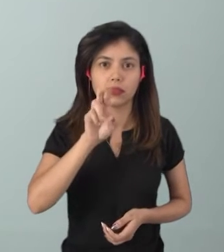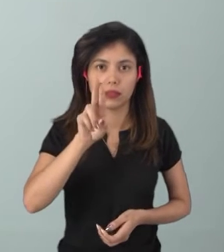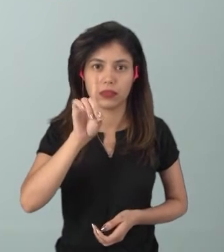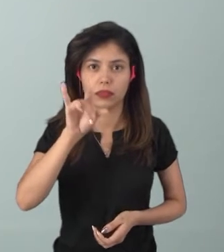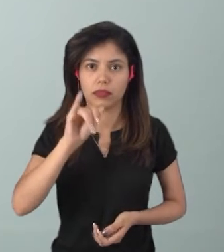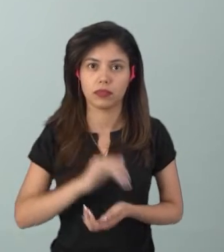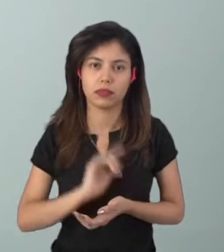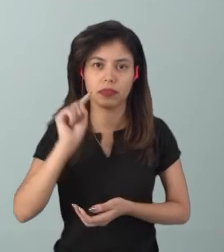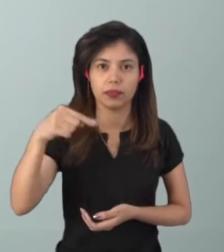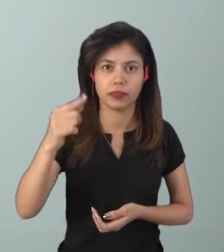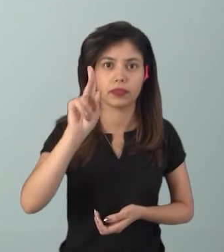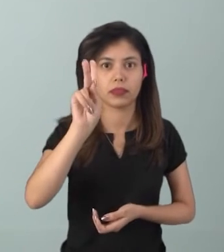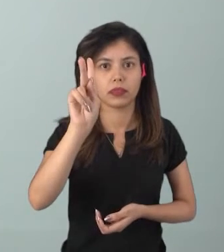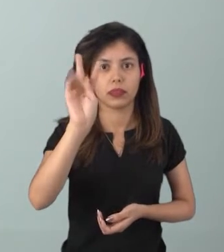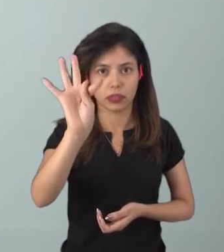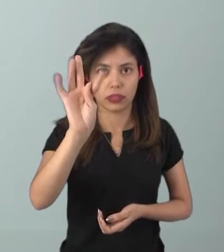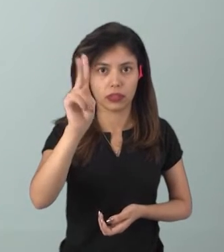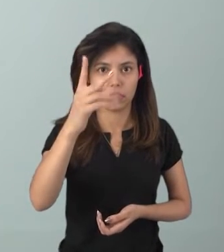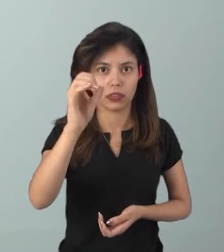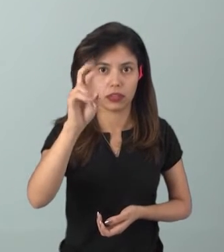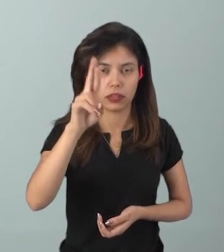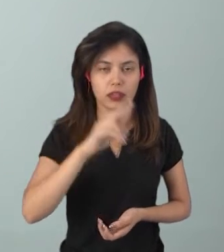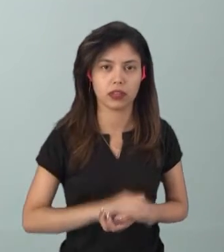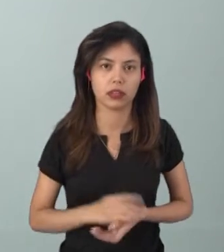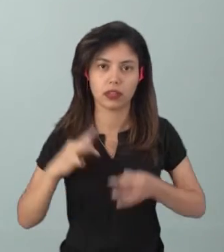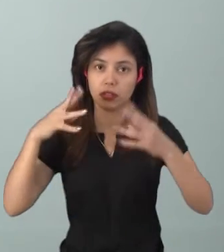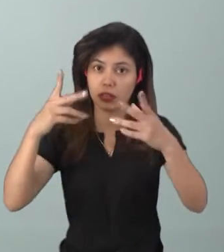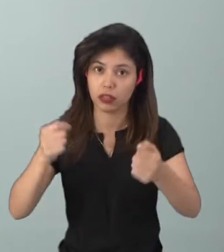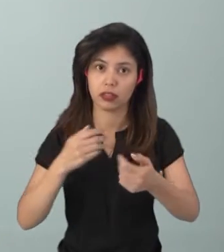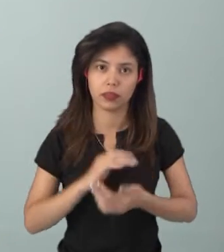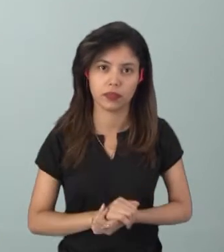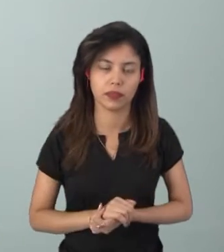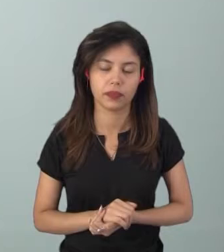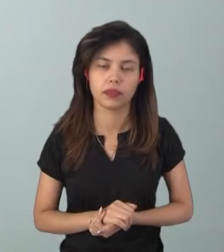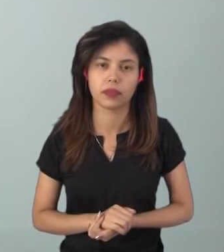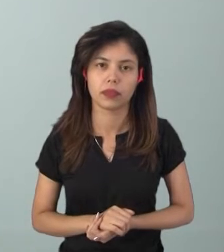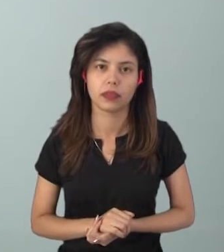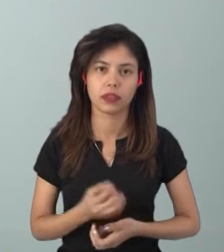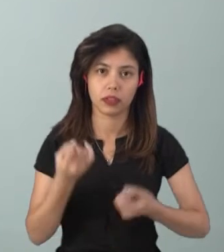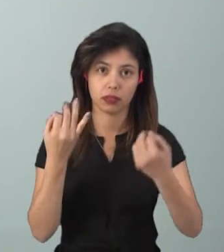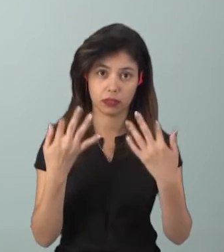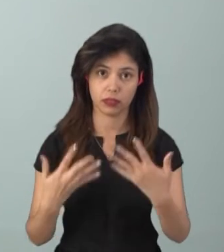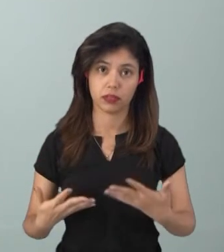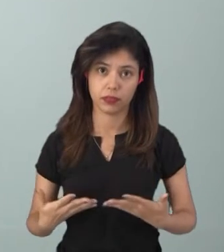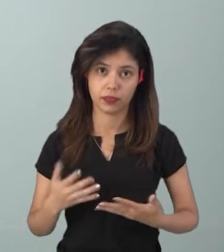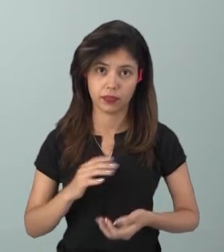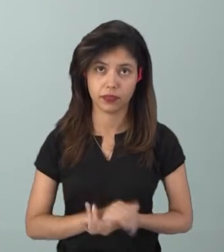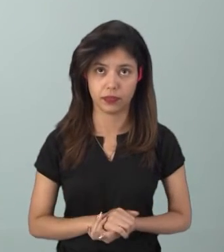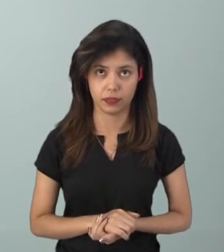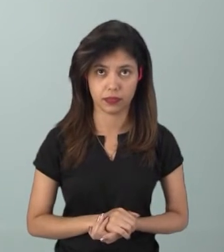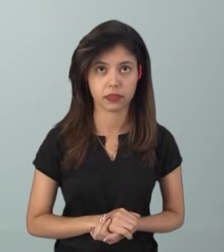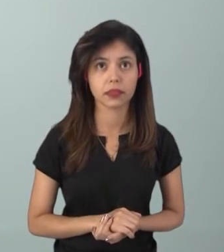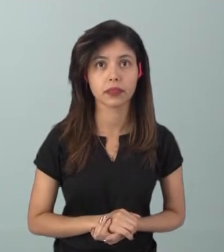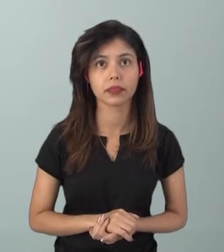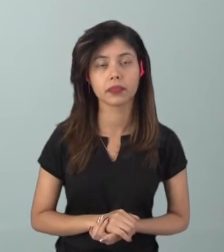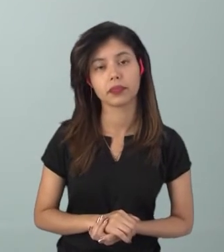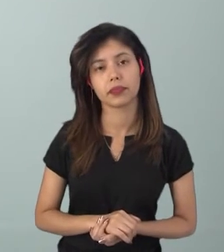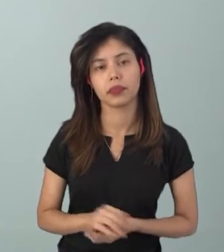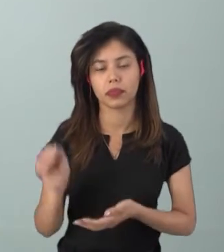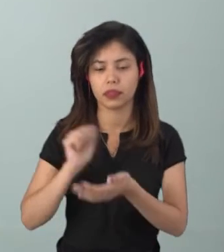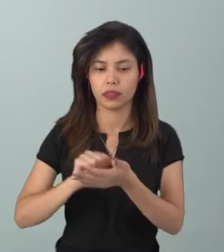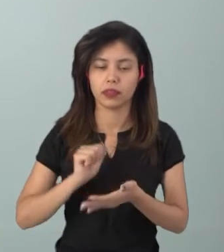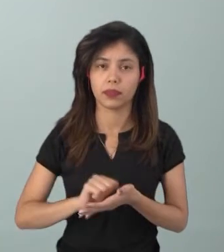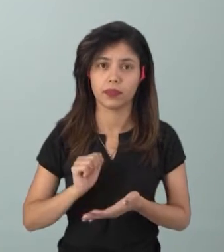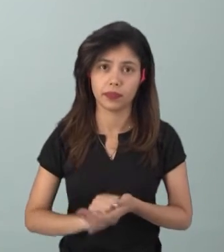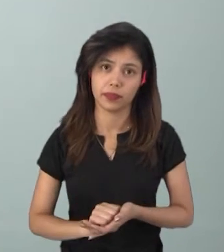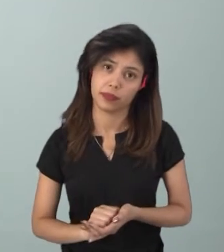seguido de Thor e o Ragnarok, toda a citação que é falada nas escritas, né,